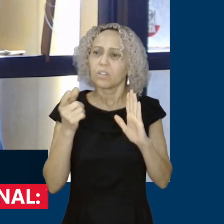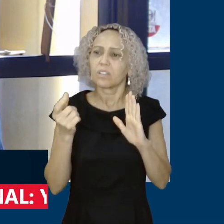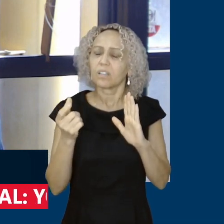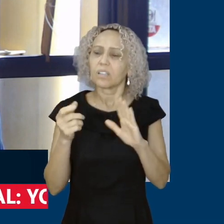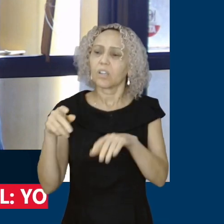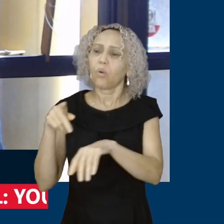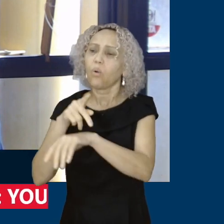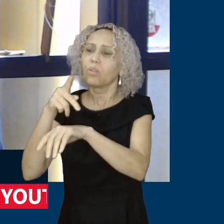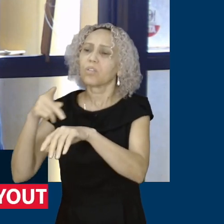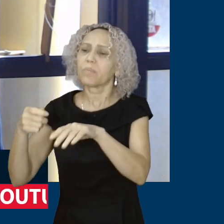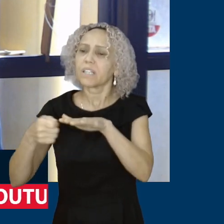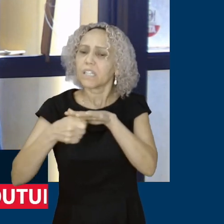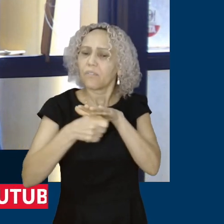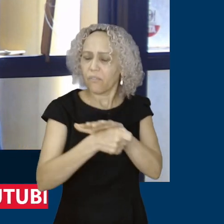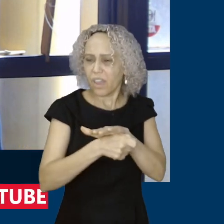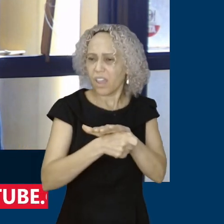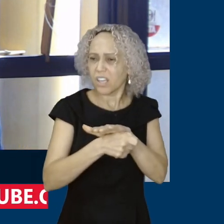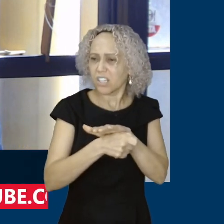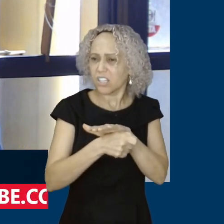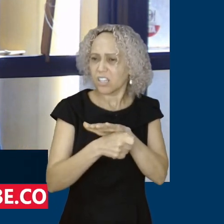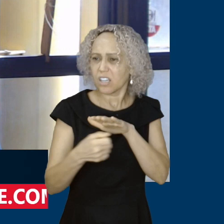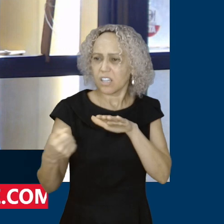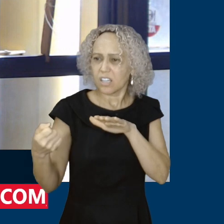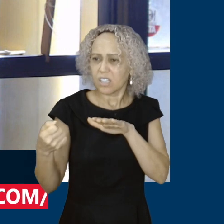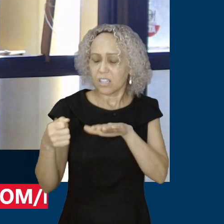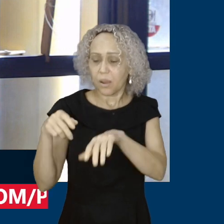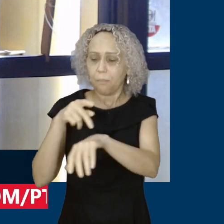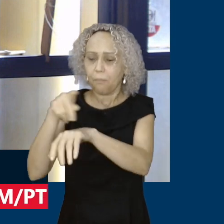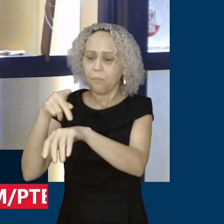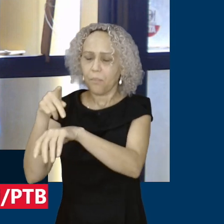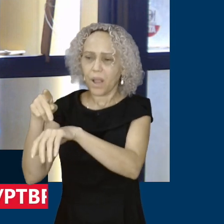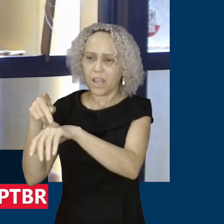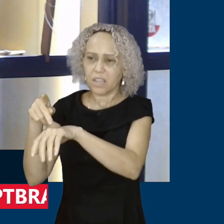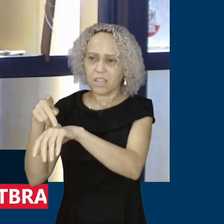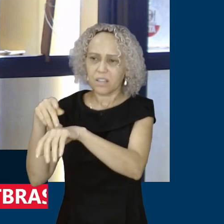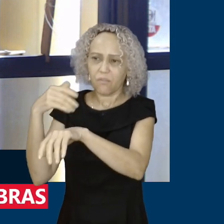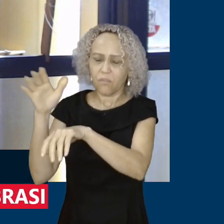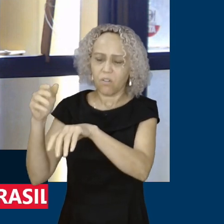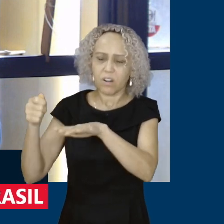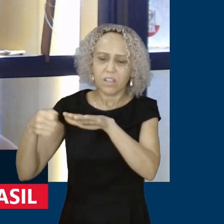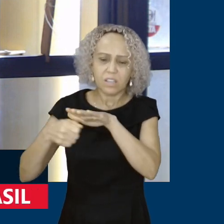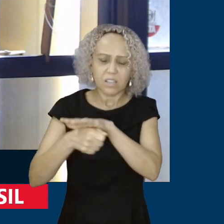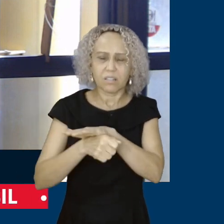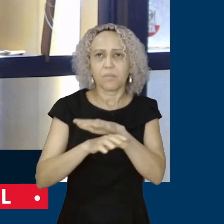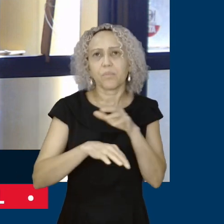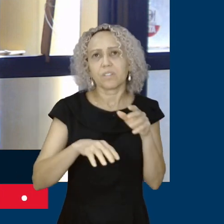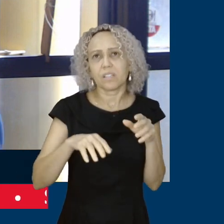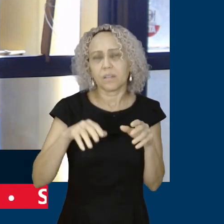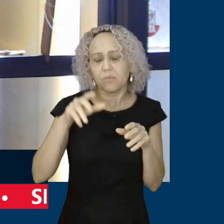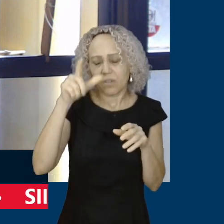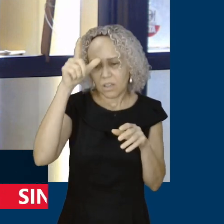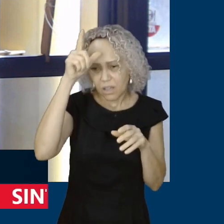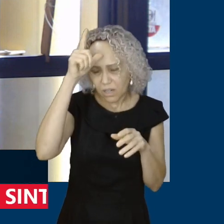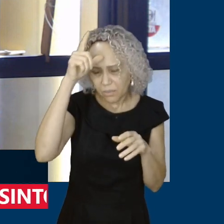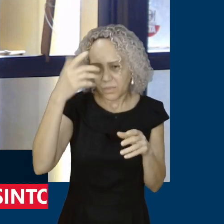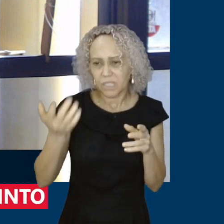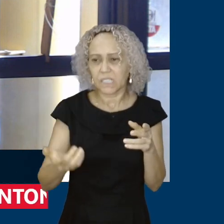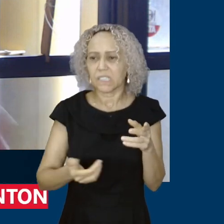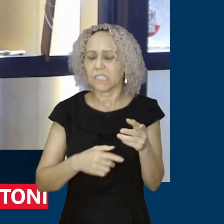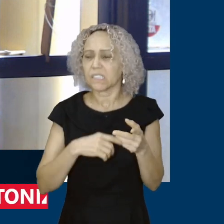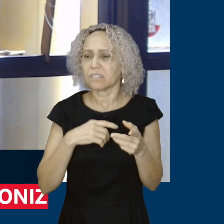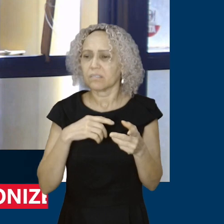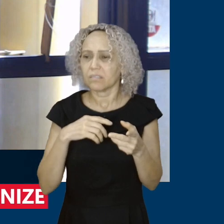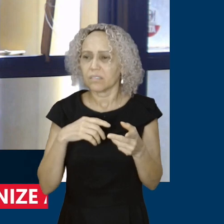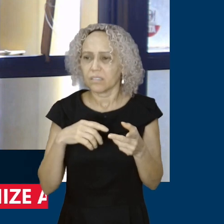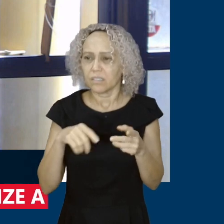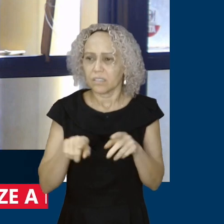que tradicionalmente aportavam, estou falando de recursos de países, né? Como vinha da Noruega, da Alemanha, agora você tem do Reino Unido, você tem da União Europeia,